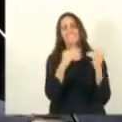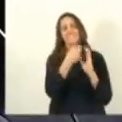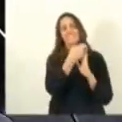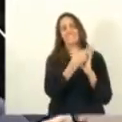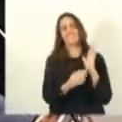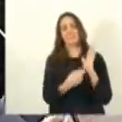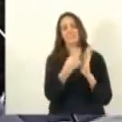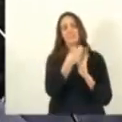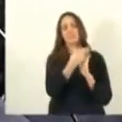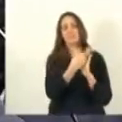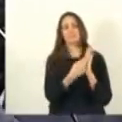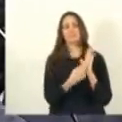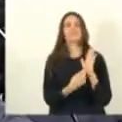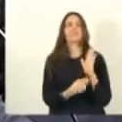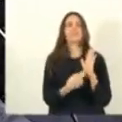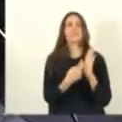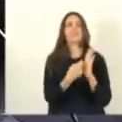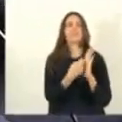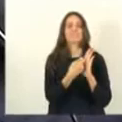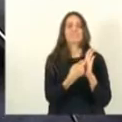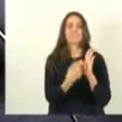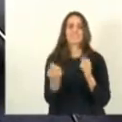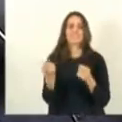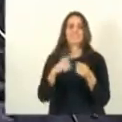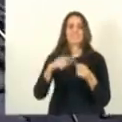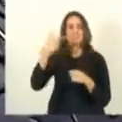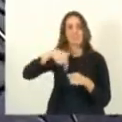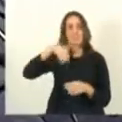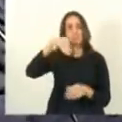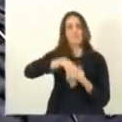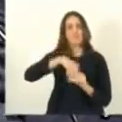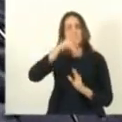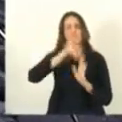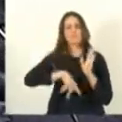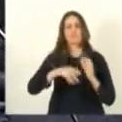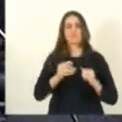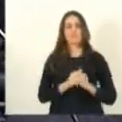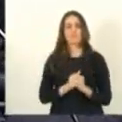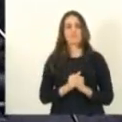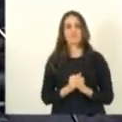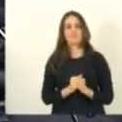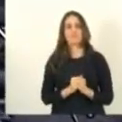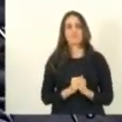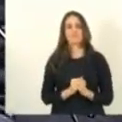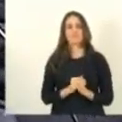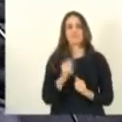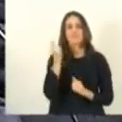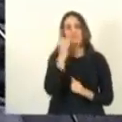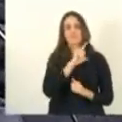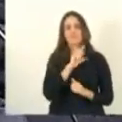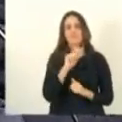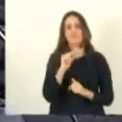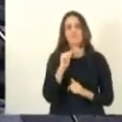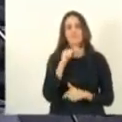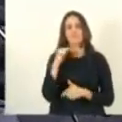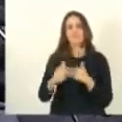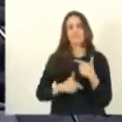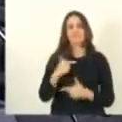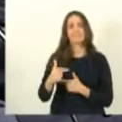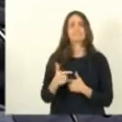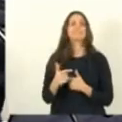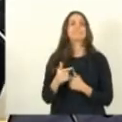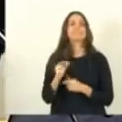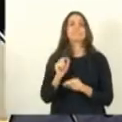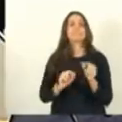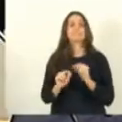para que a gente possa voltar depois com um novo projeto para poder trabalhar e